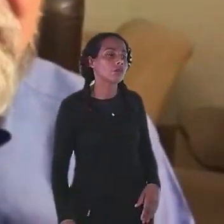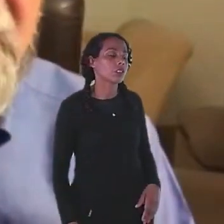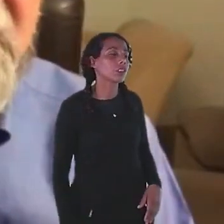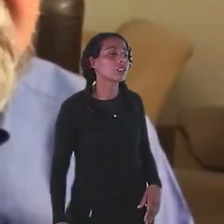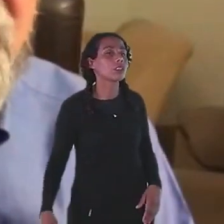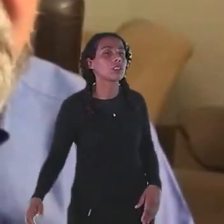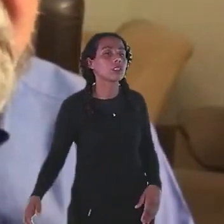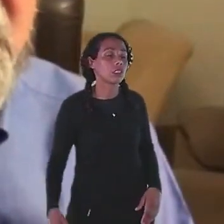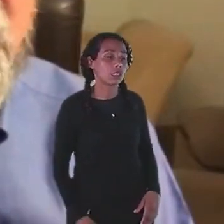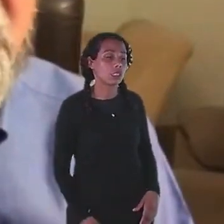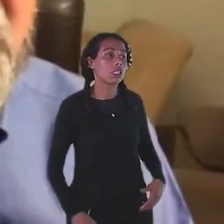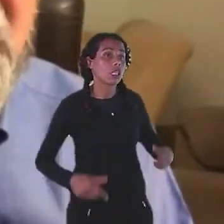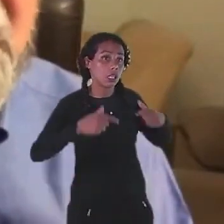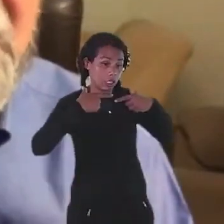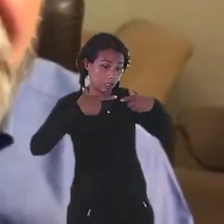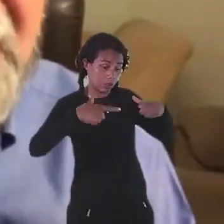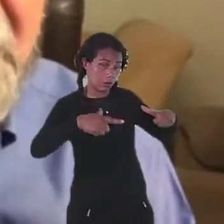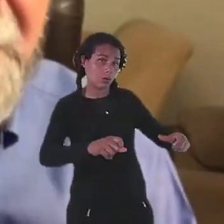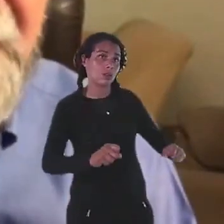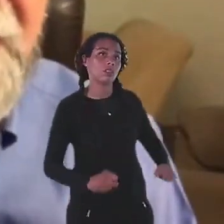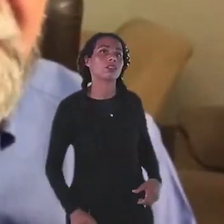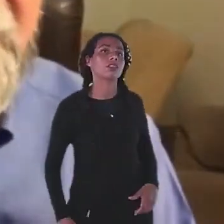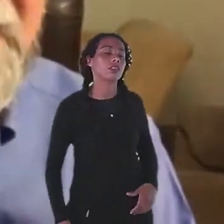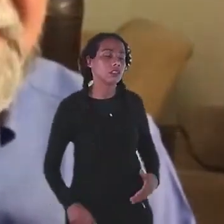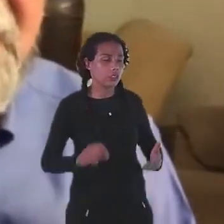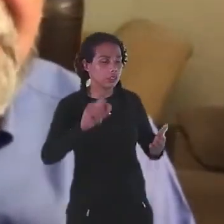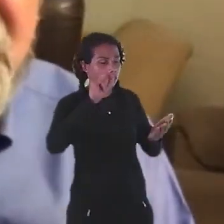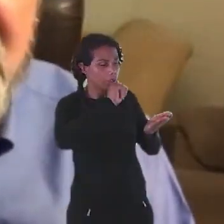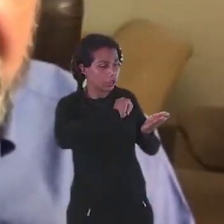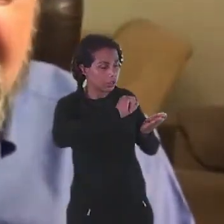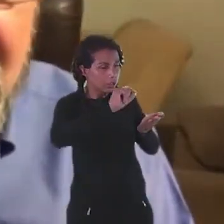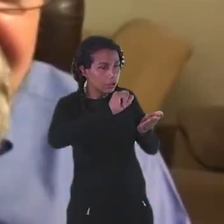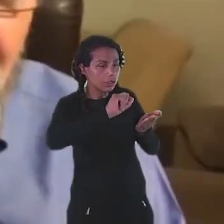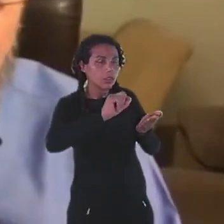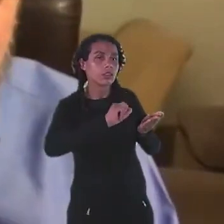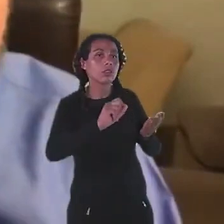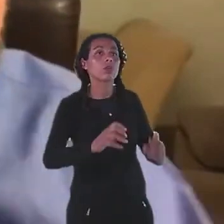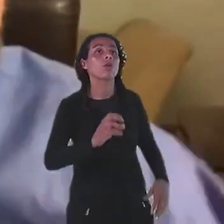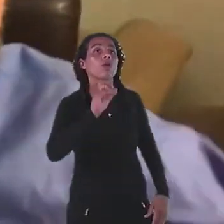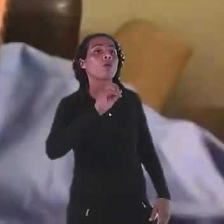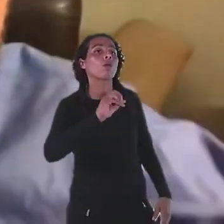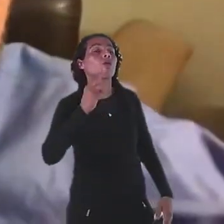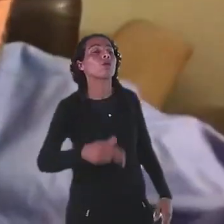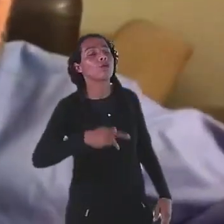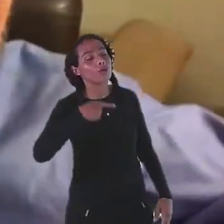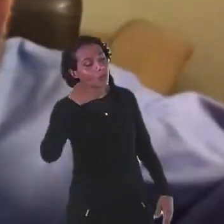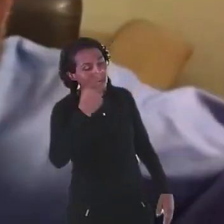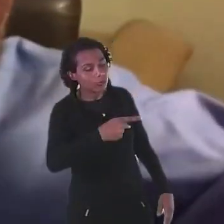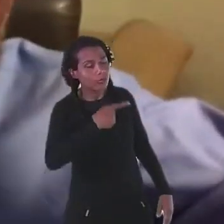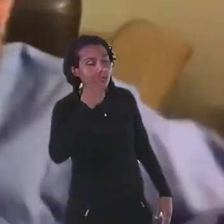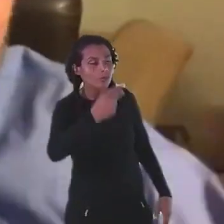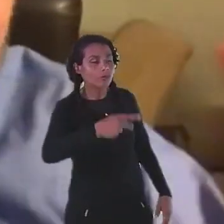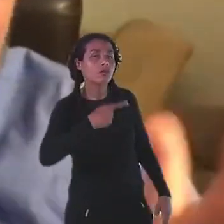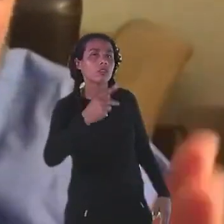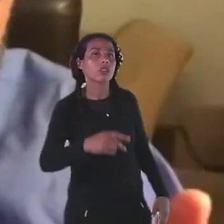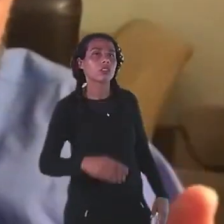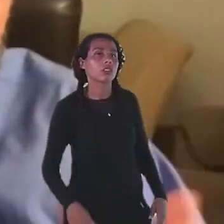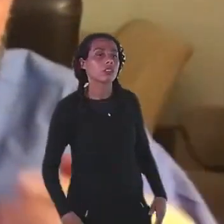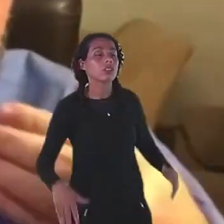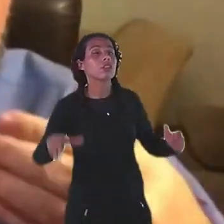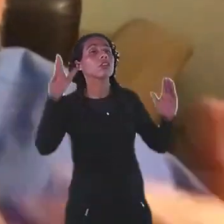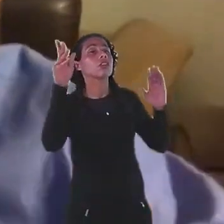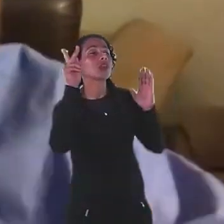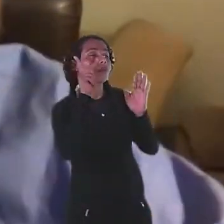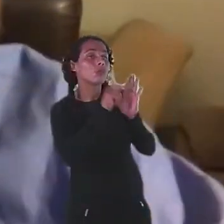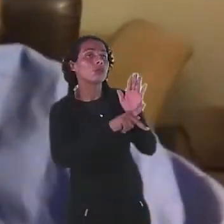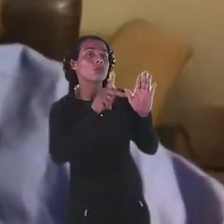que é a linguagem, né? Seja escrita ou falada primeiro, depois a escrita, que são quase que você projetar